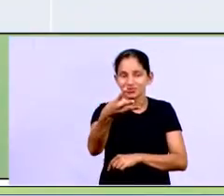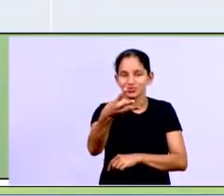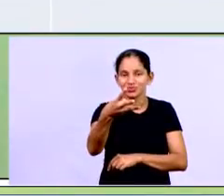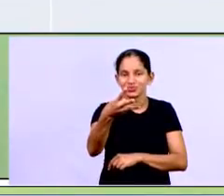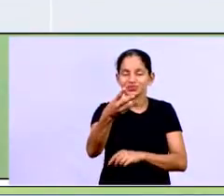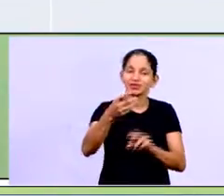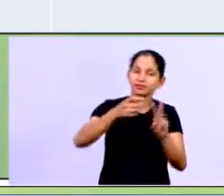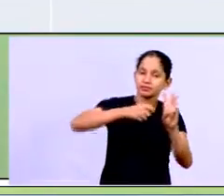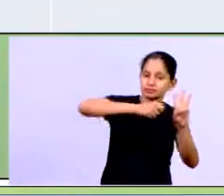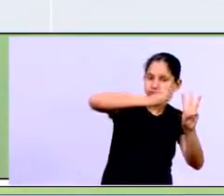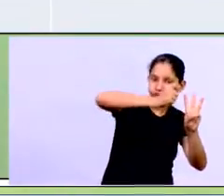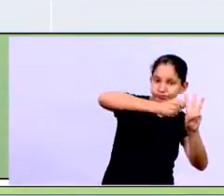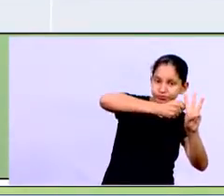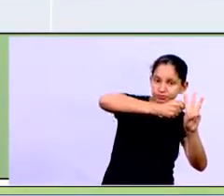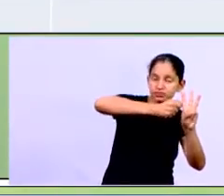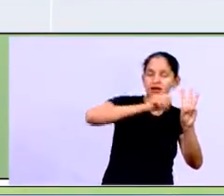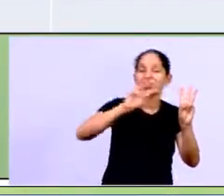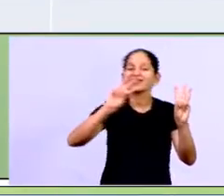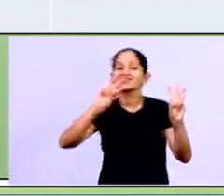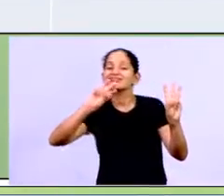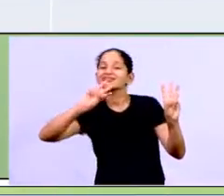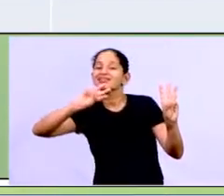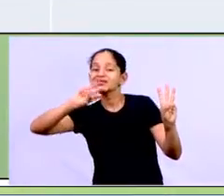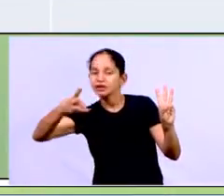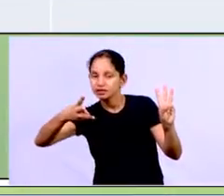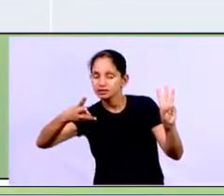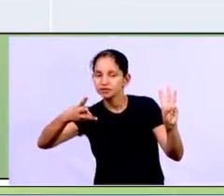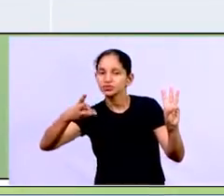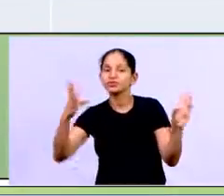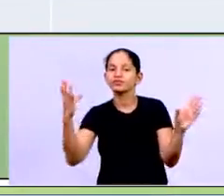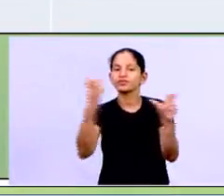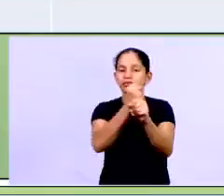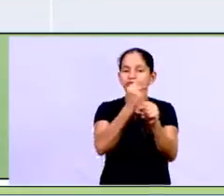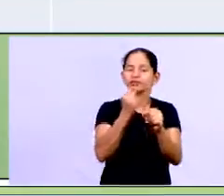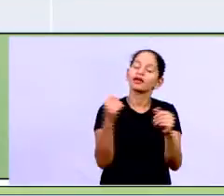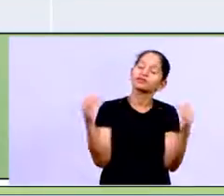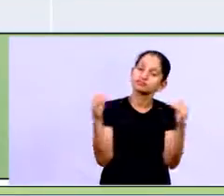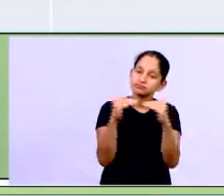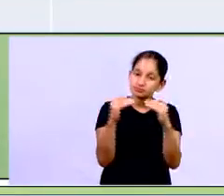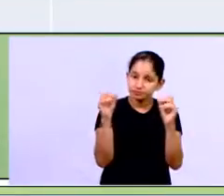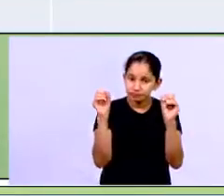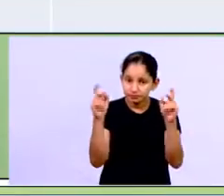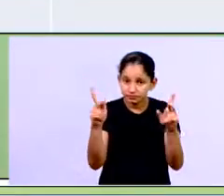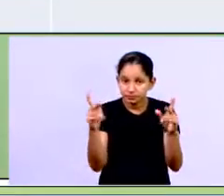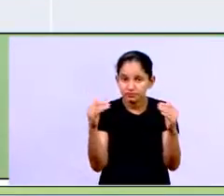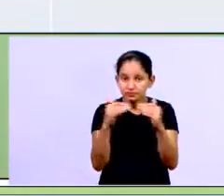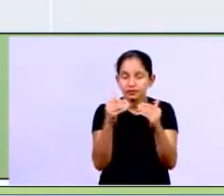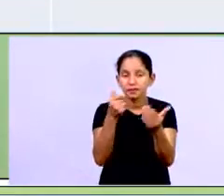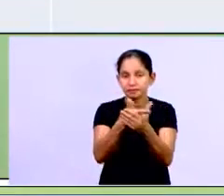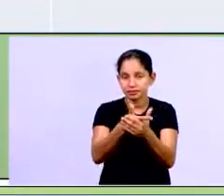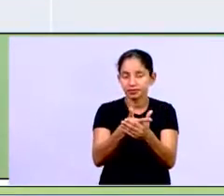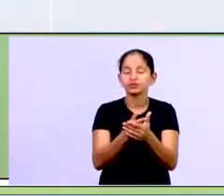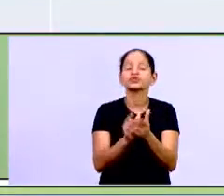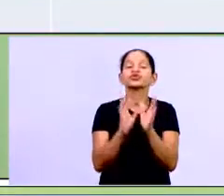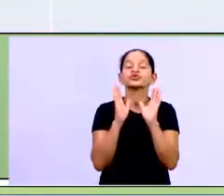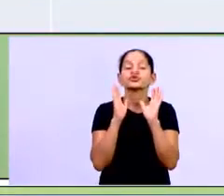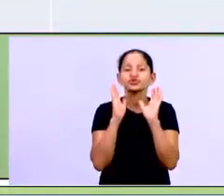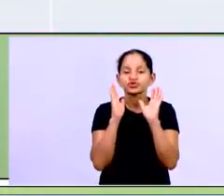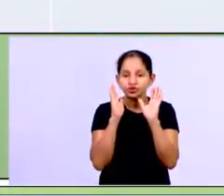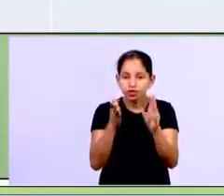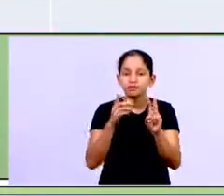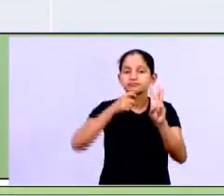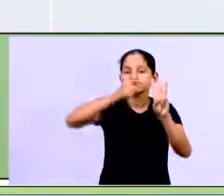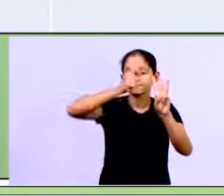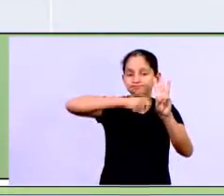soma de 500 mais 2.500, ok? Feito o meu terceiro